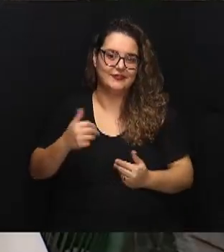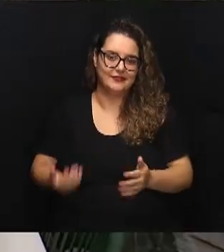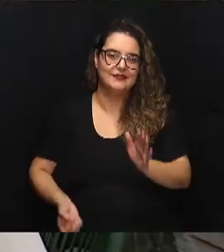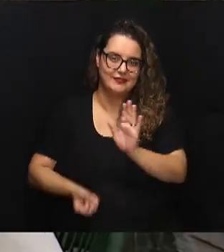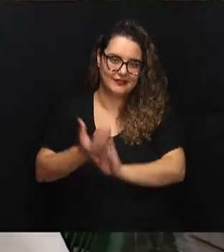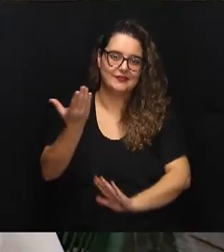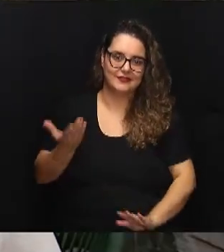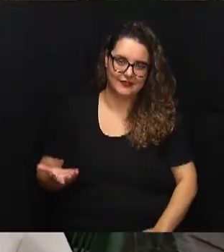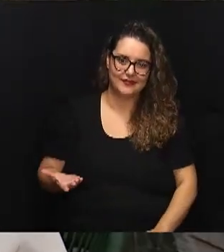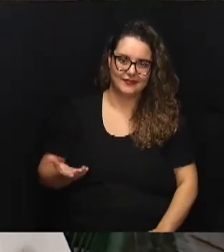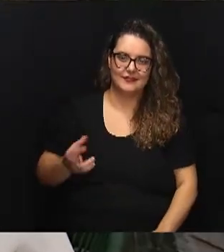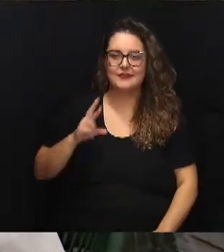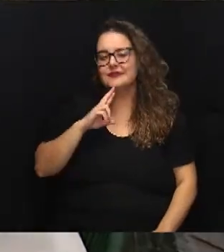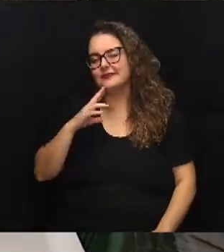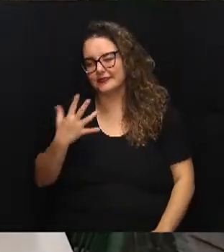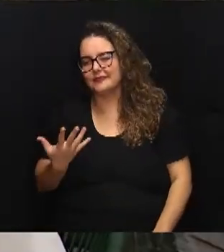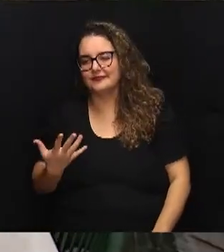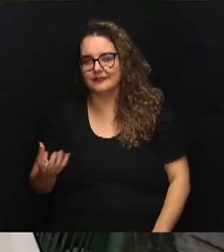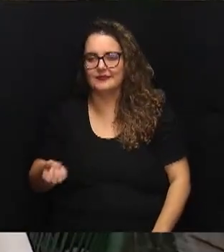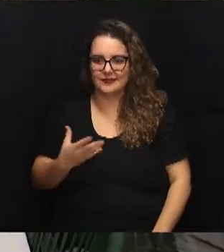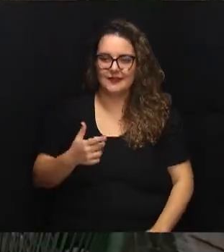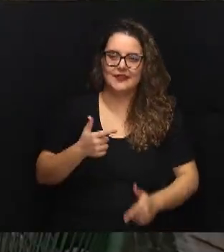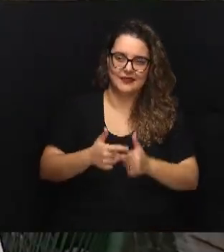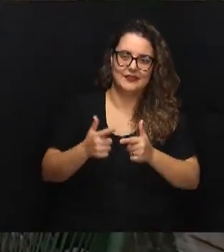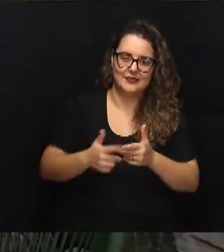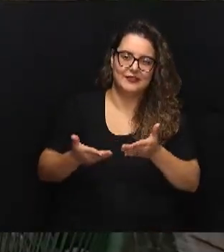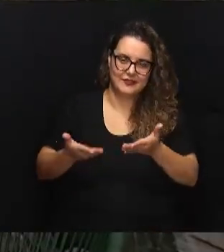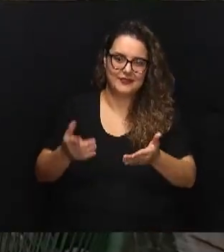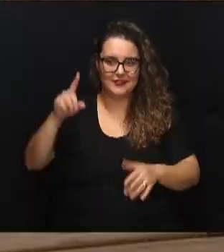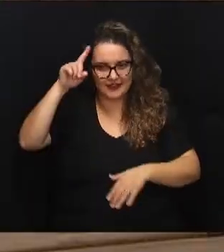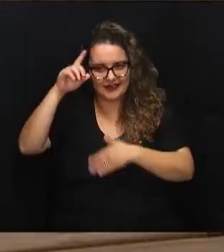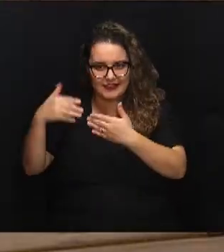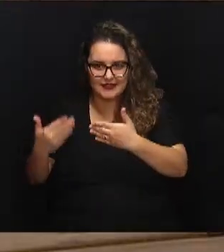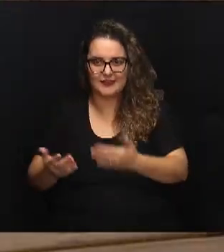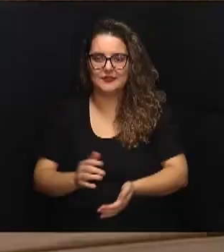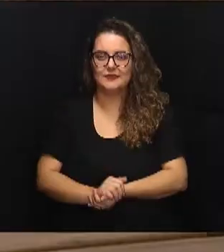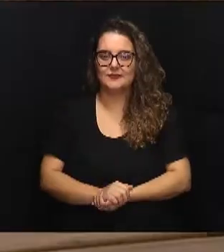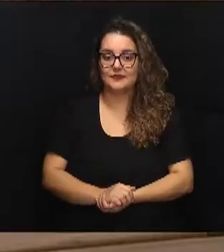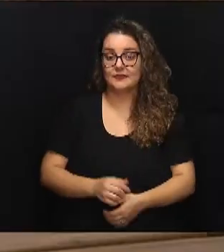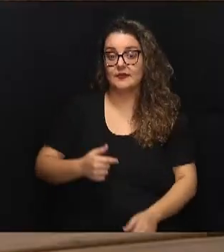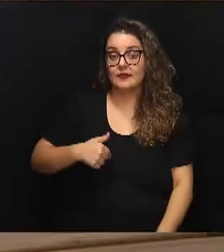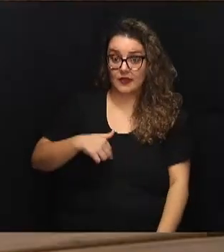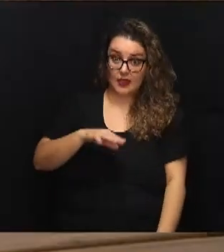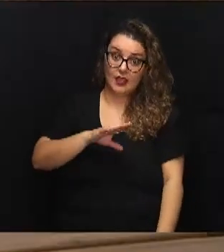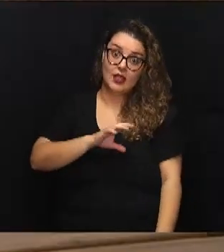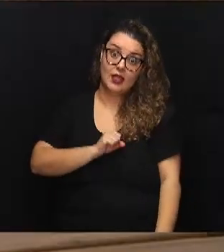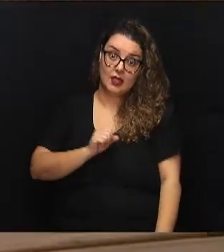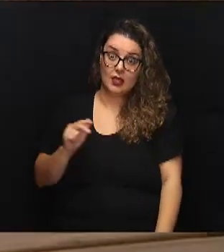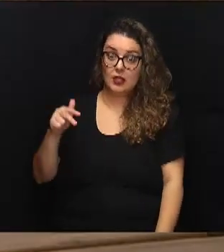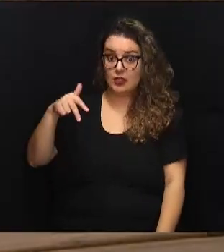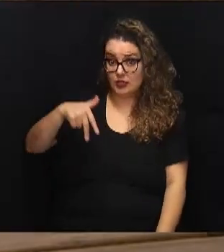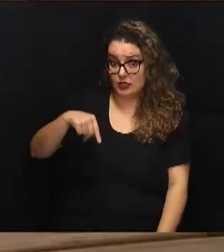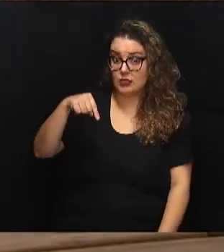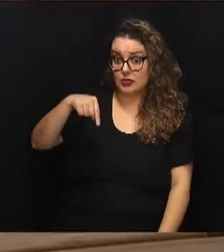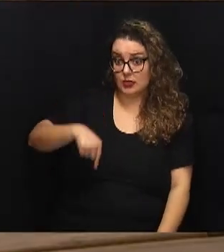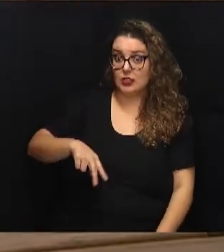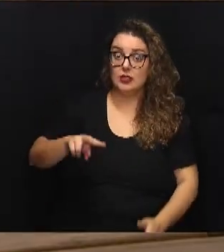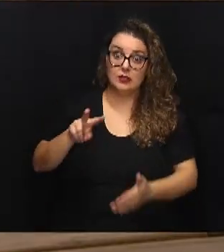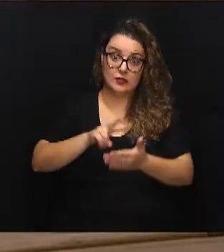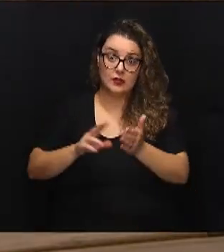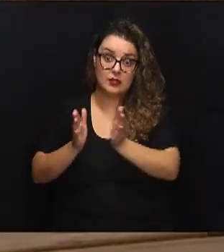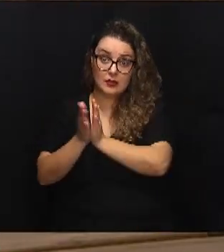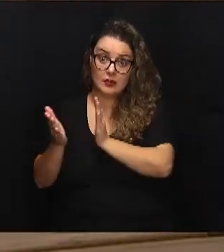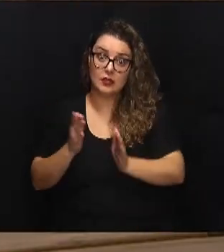criar soluções novas para problemas do dia a dia. Eu gosto de vir porque eu gosto de ler